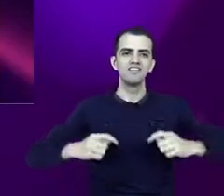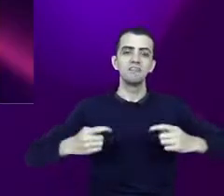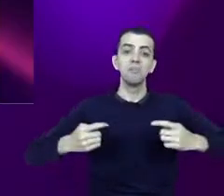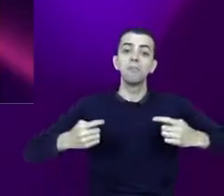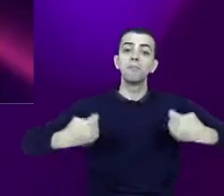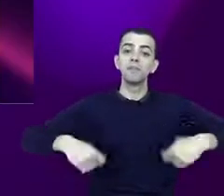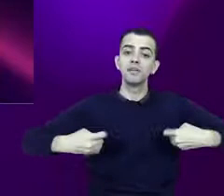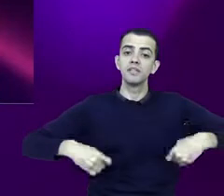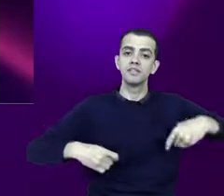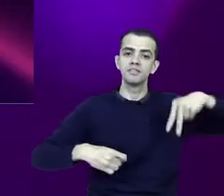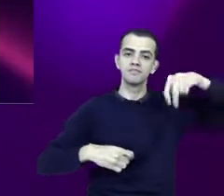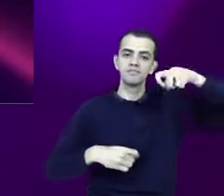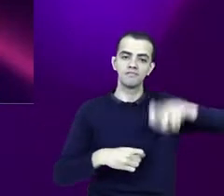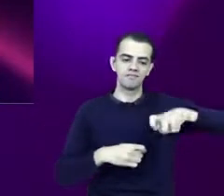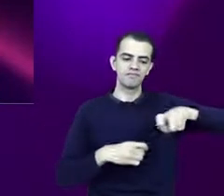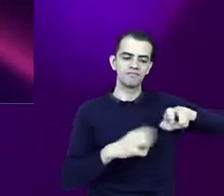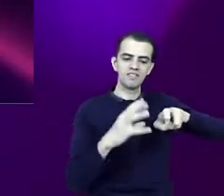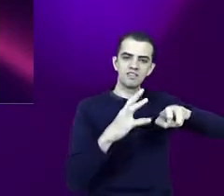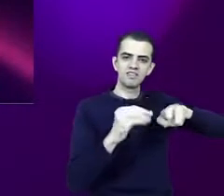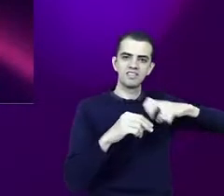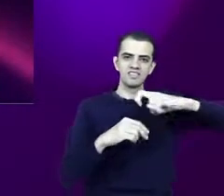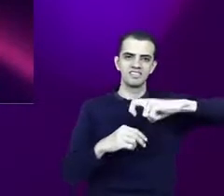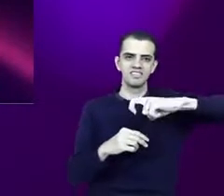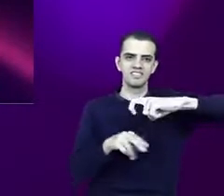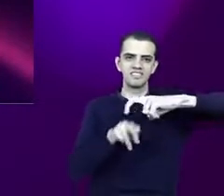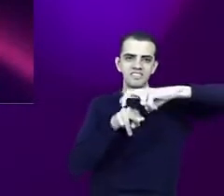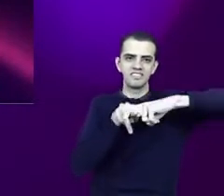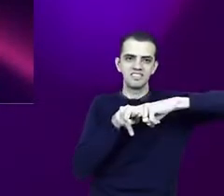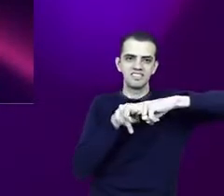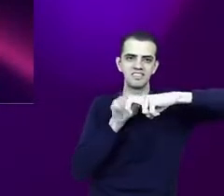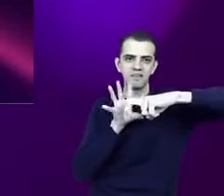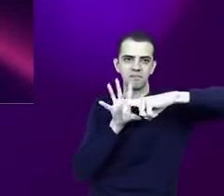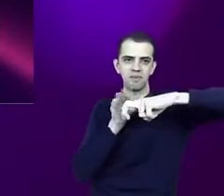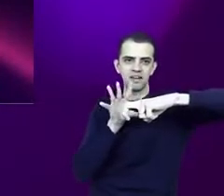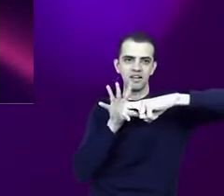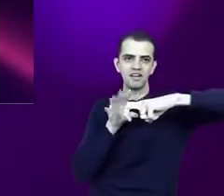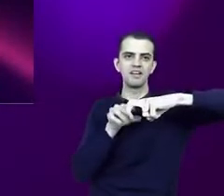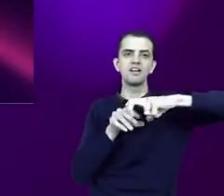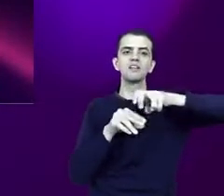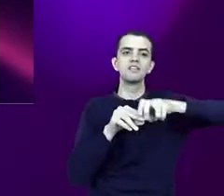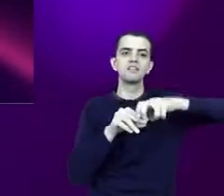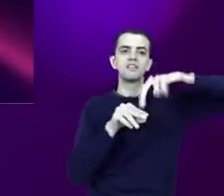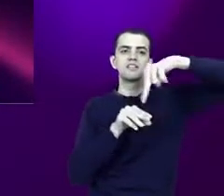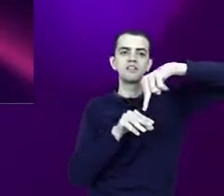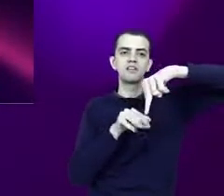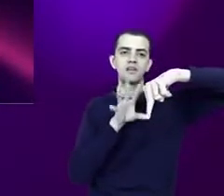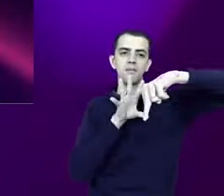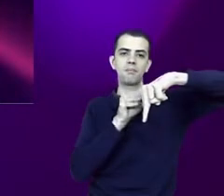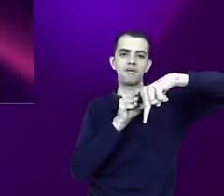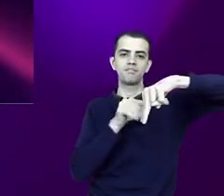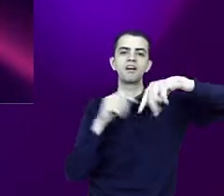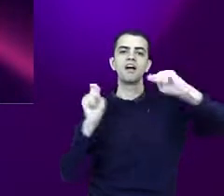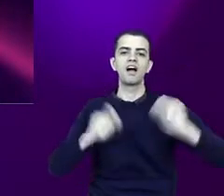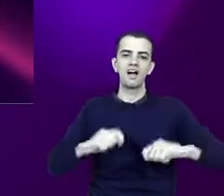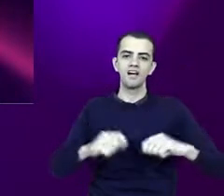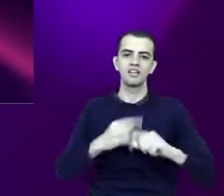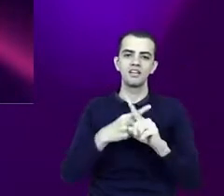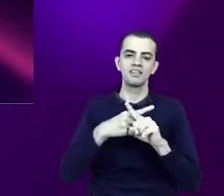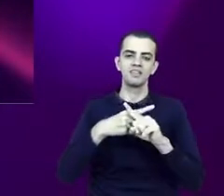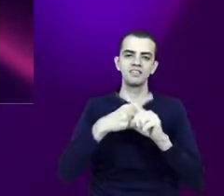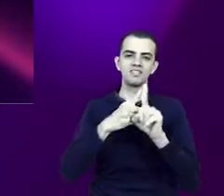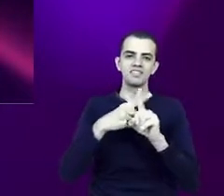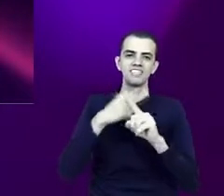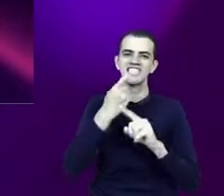uma radiografia pélvica para poder calcular a inclinação sacral ou